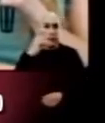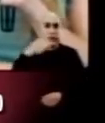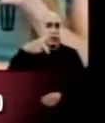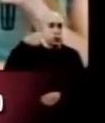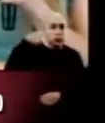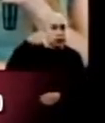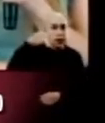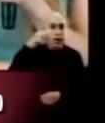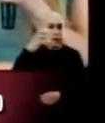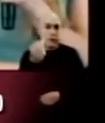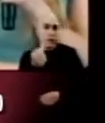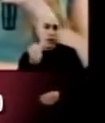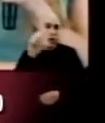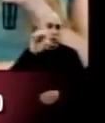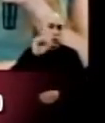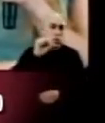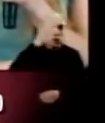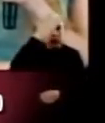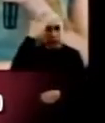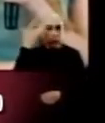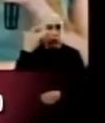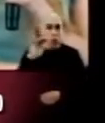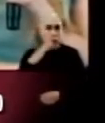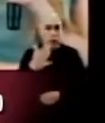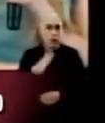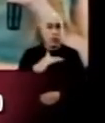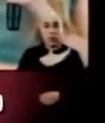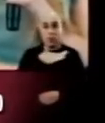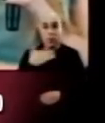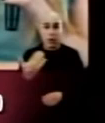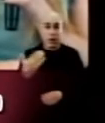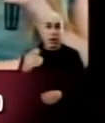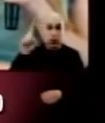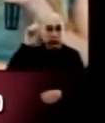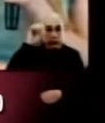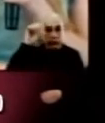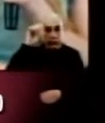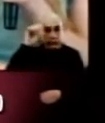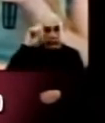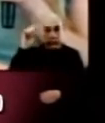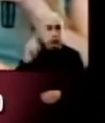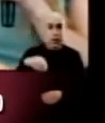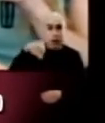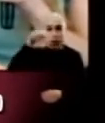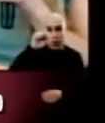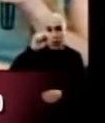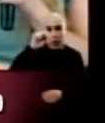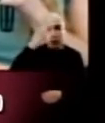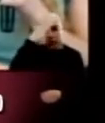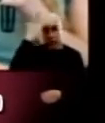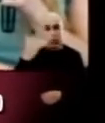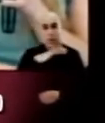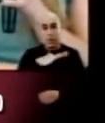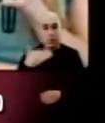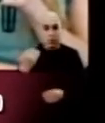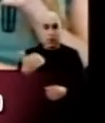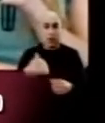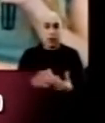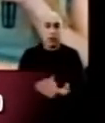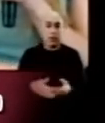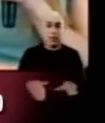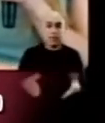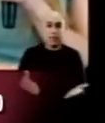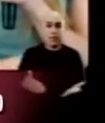8. Quando chegou a 8 casos por dia, foi o nosso pico aí da média móvel dos casos dos